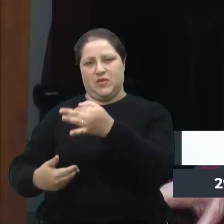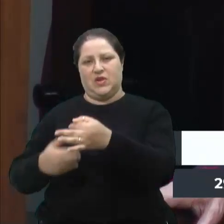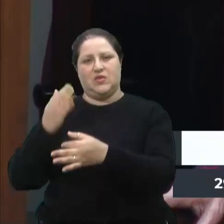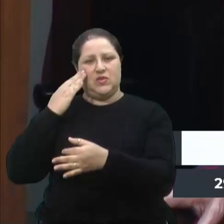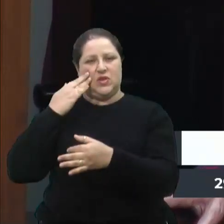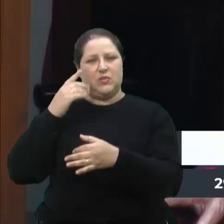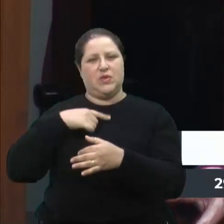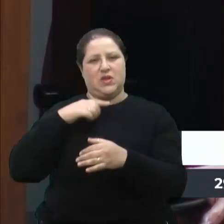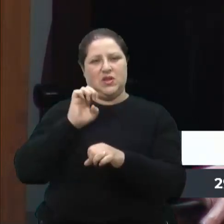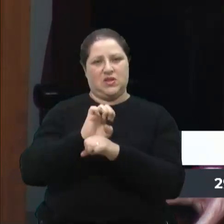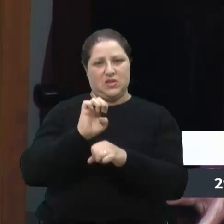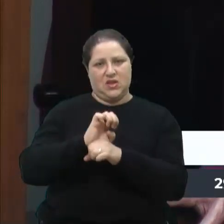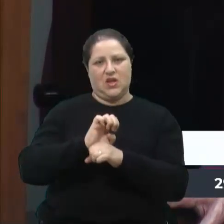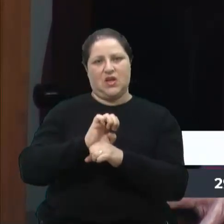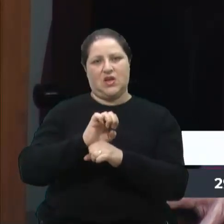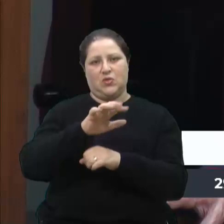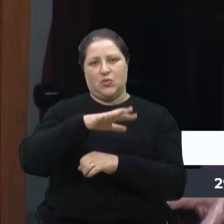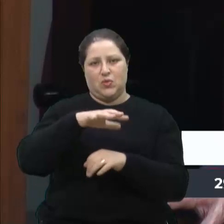muito ainda